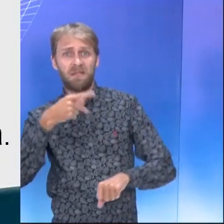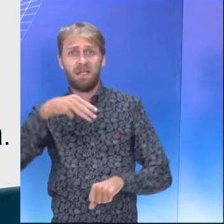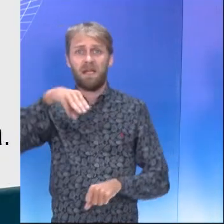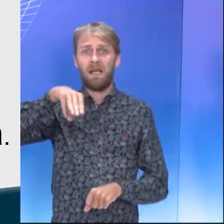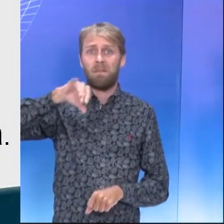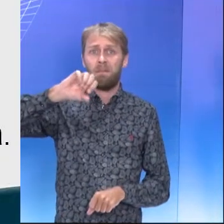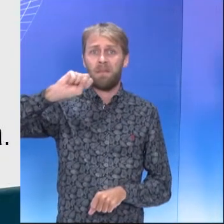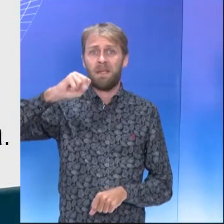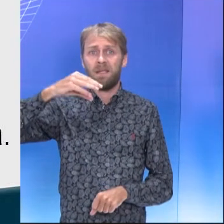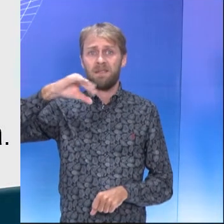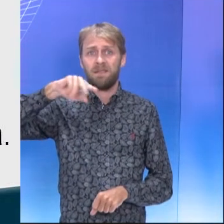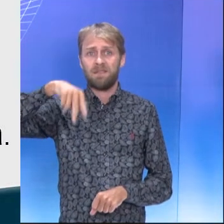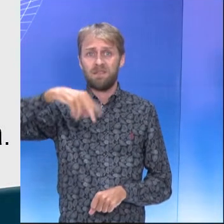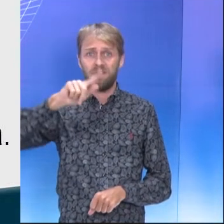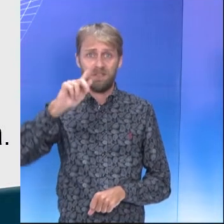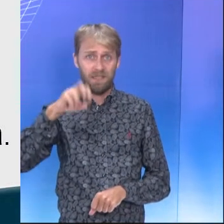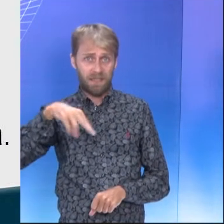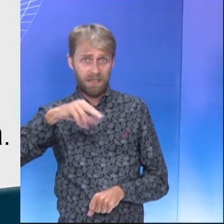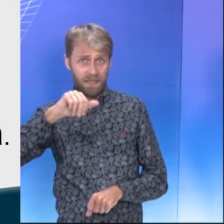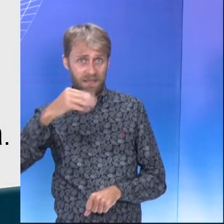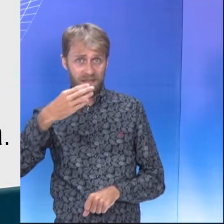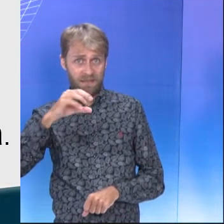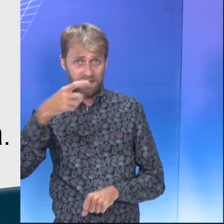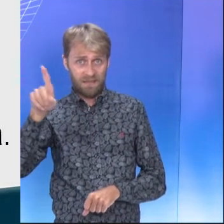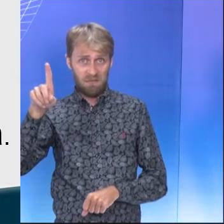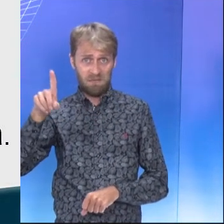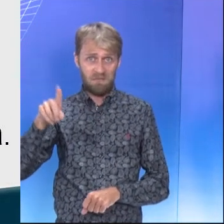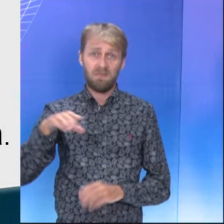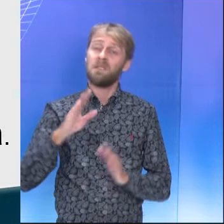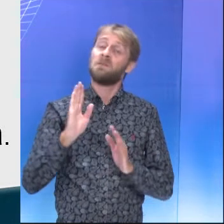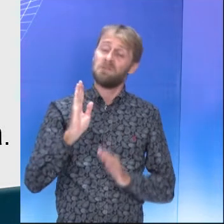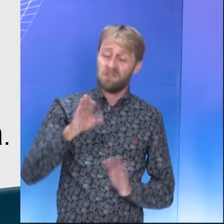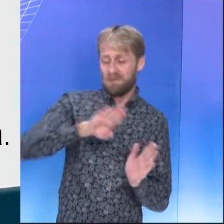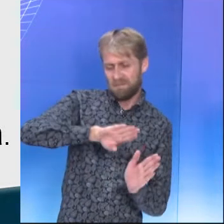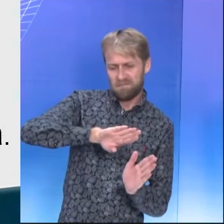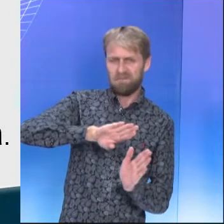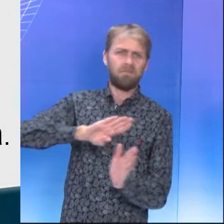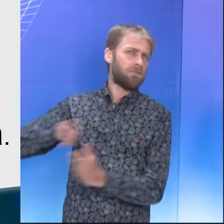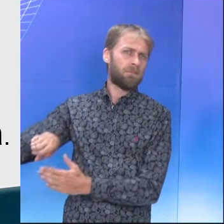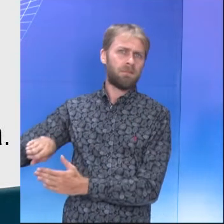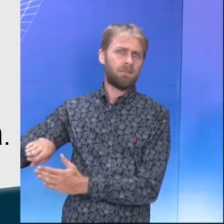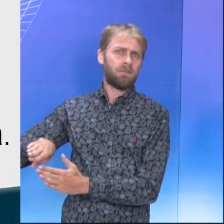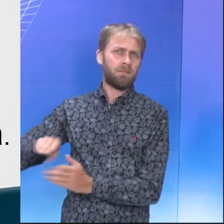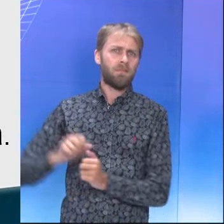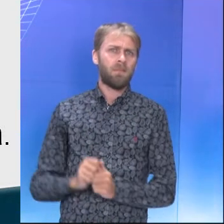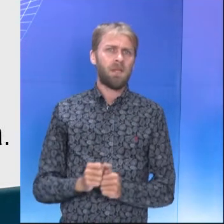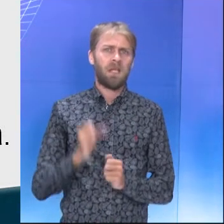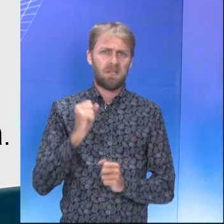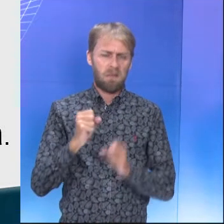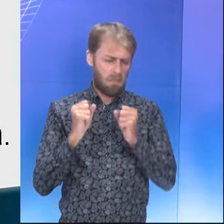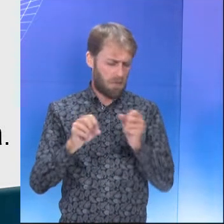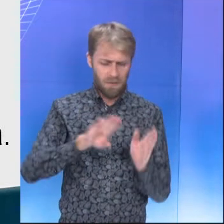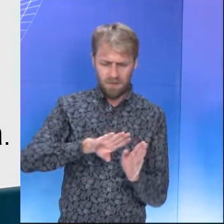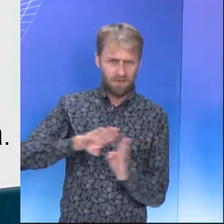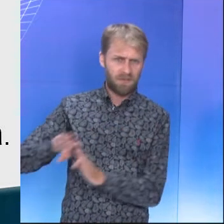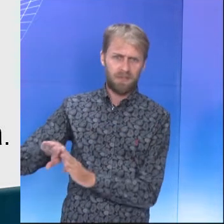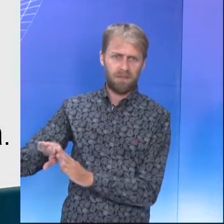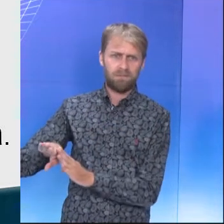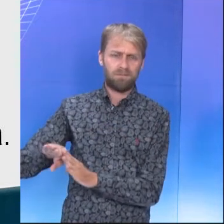miscigenação racial. Então, aí a gente já vai fazer por exclusão, né? O